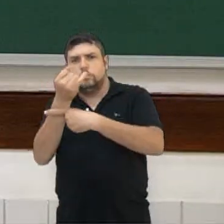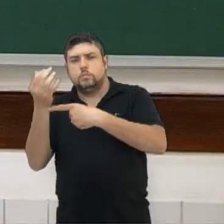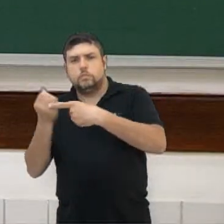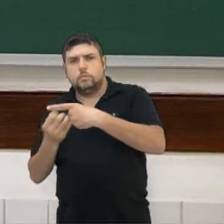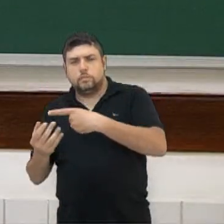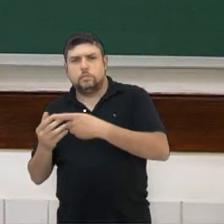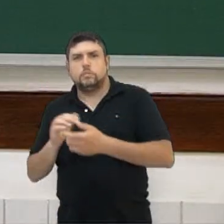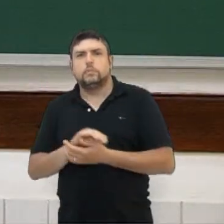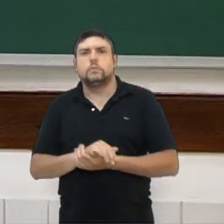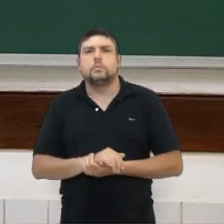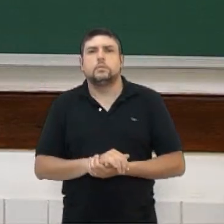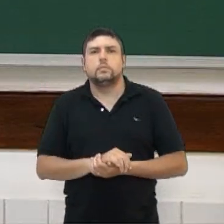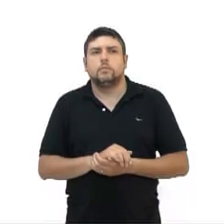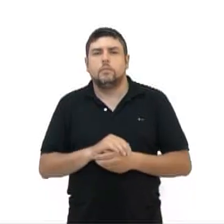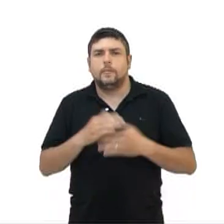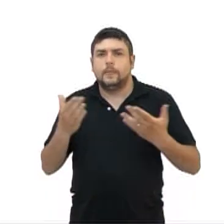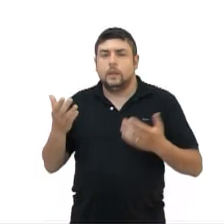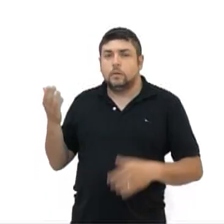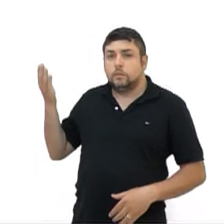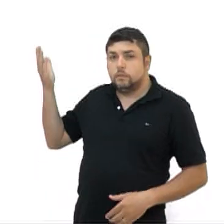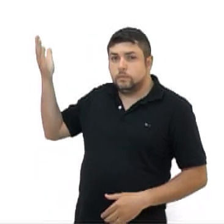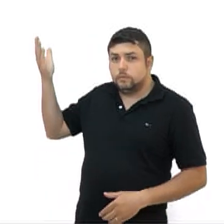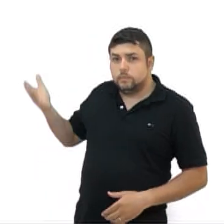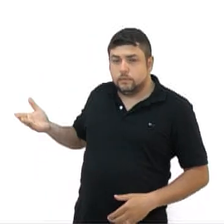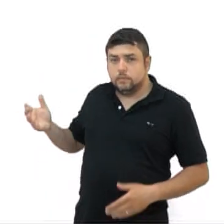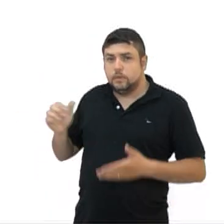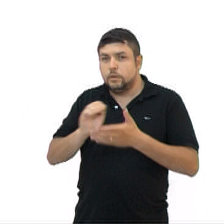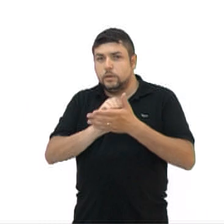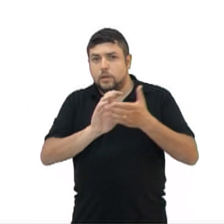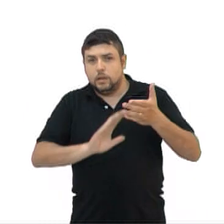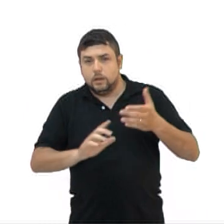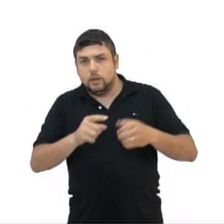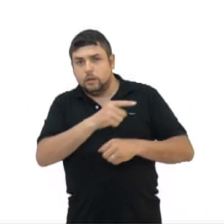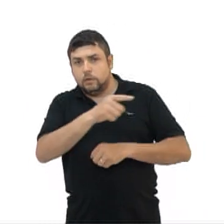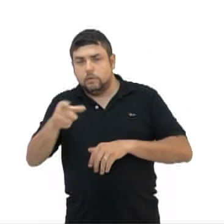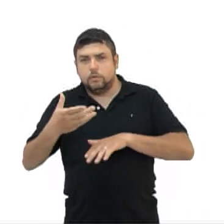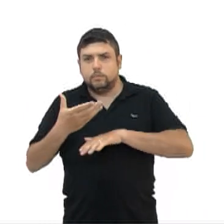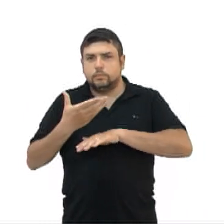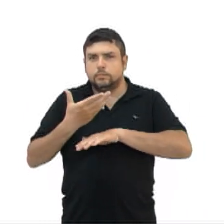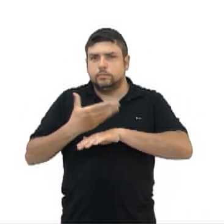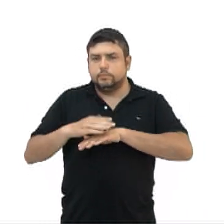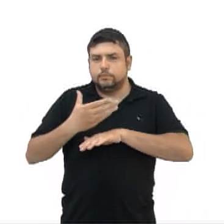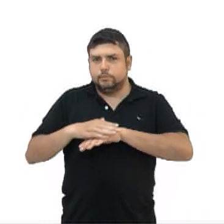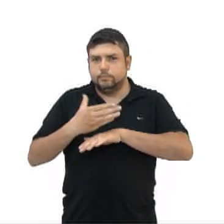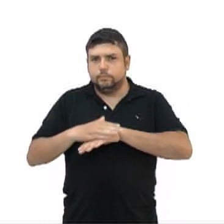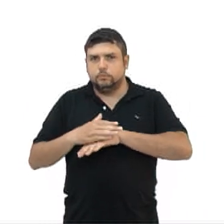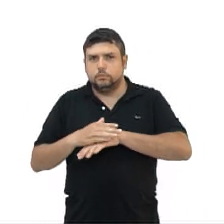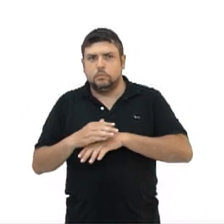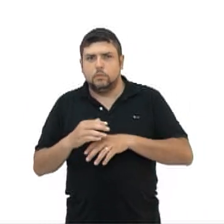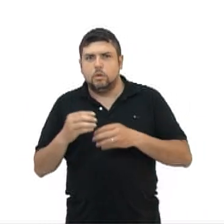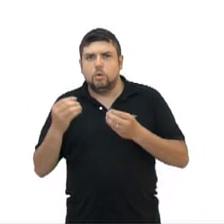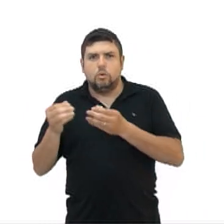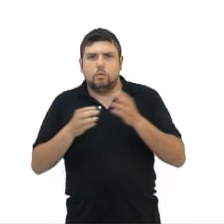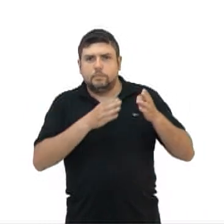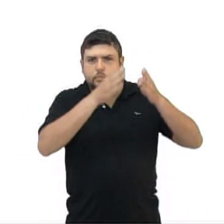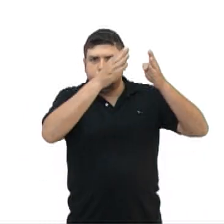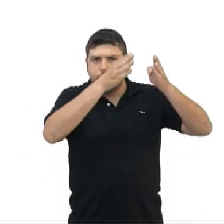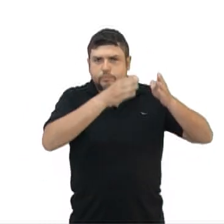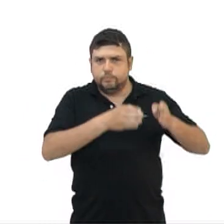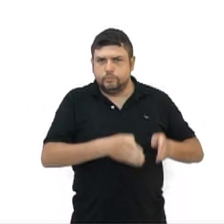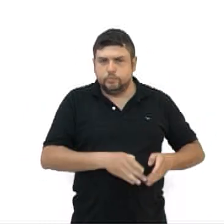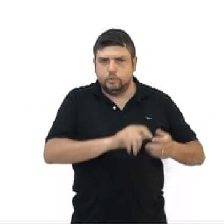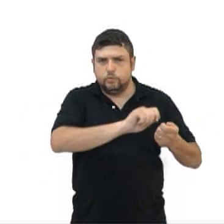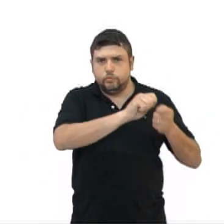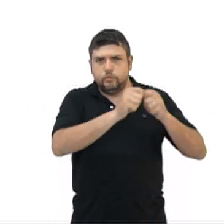mesmo. Então, deixei aqui alguns exercícios para vocês fazerem, para fazer a mesma coisa. Aqui você vai transformar em raiz